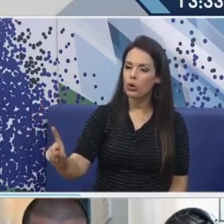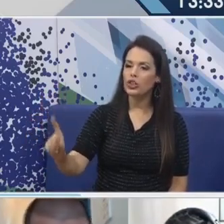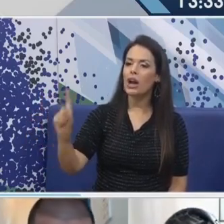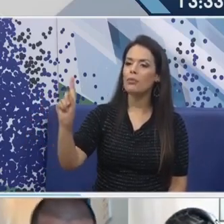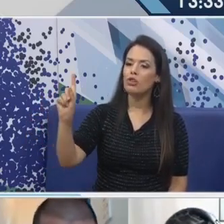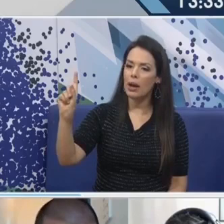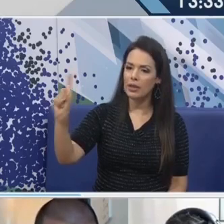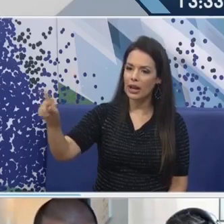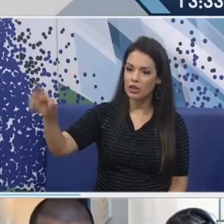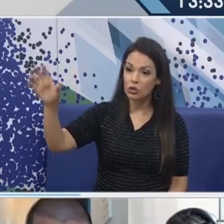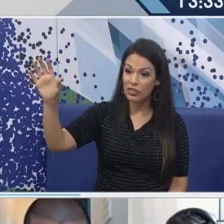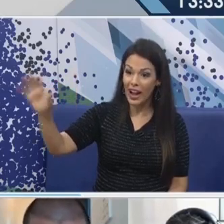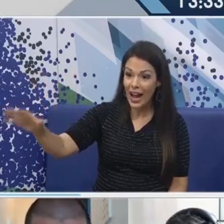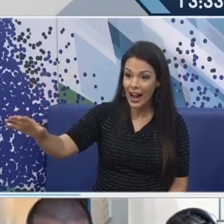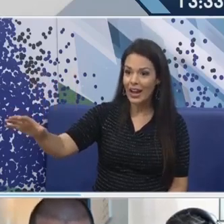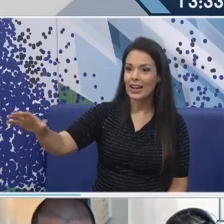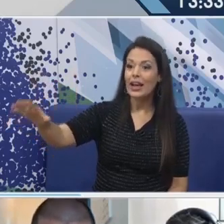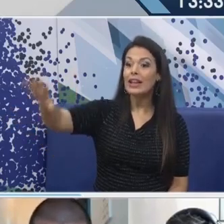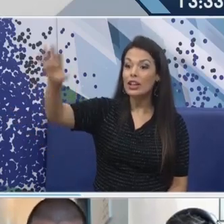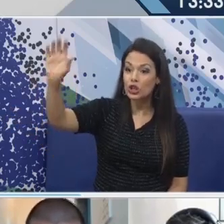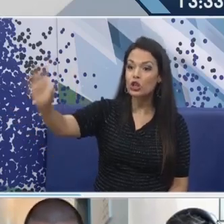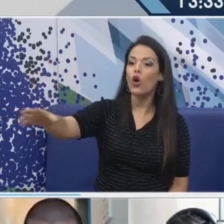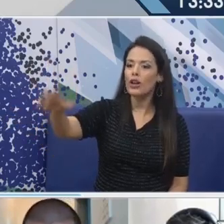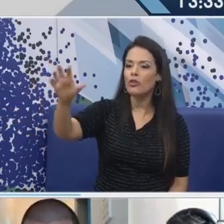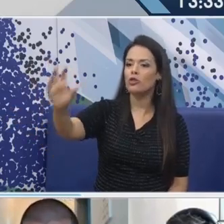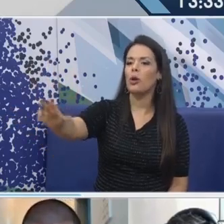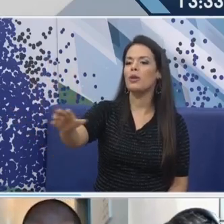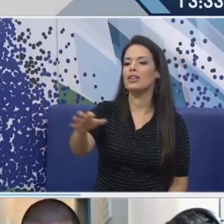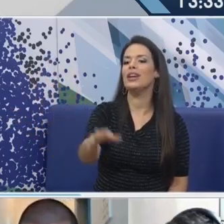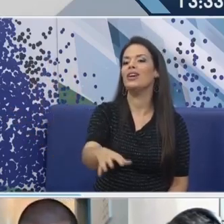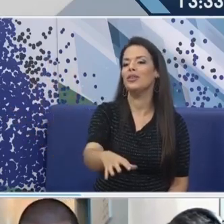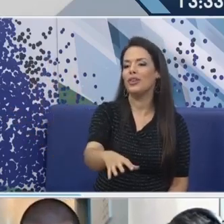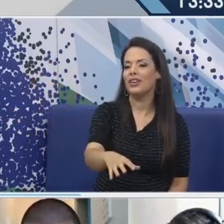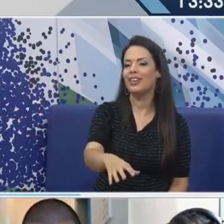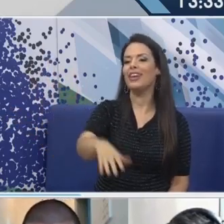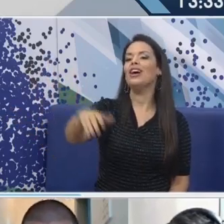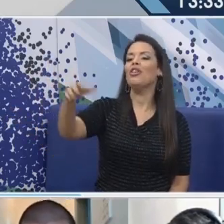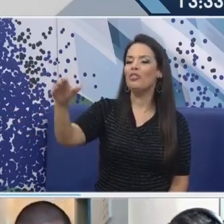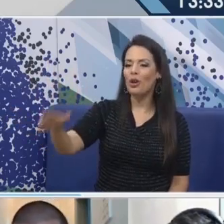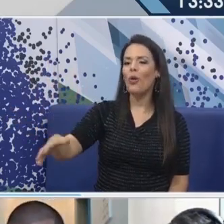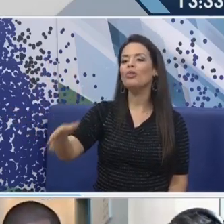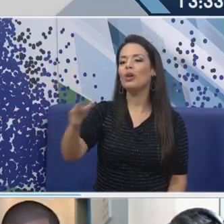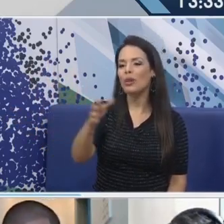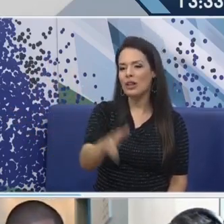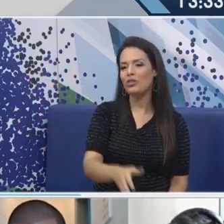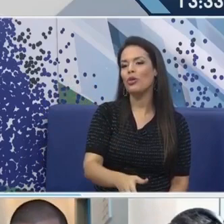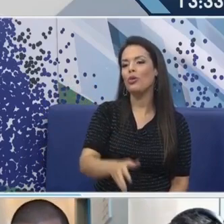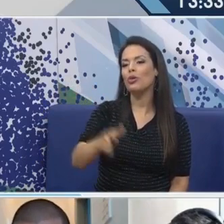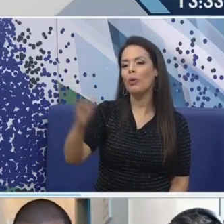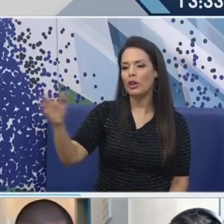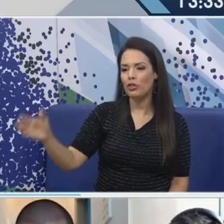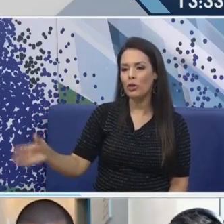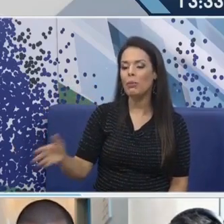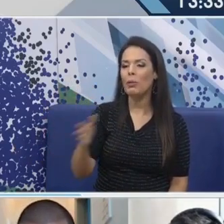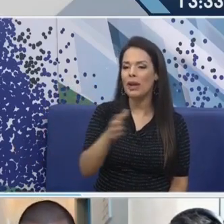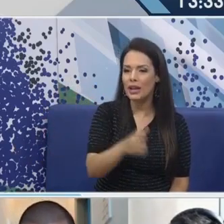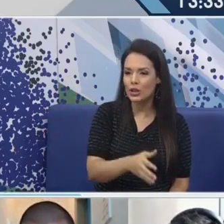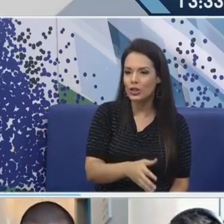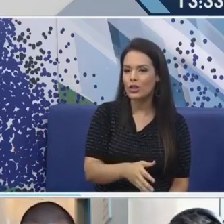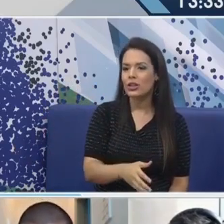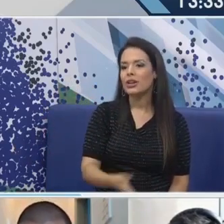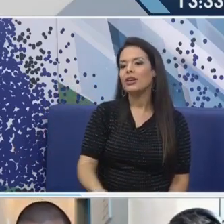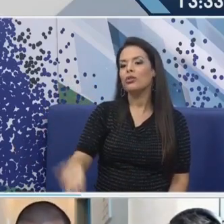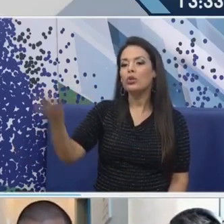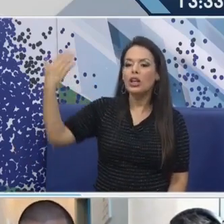erro de arbitragem do VAR na história do futebol brasileiro foi contra o Botafogo, no Botafogo e